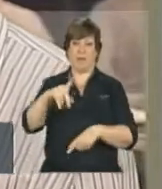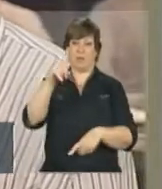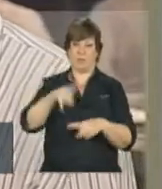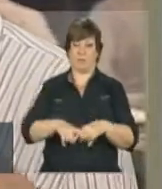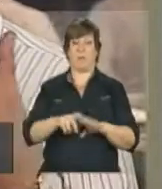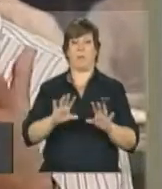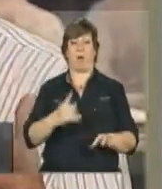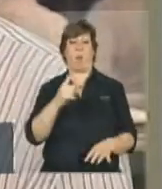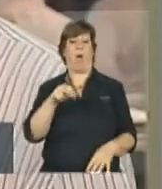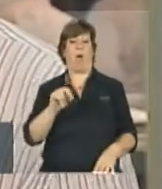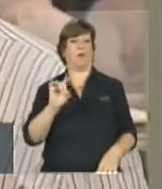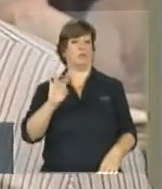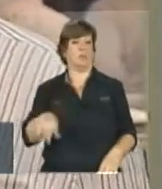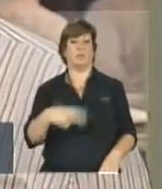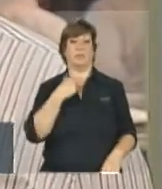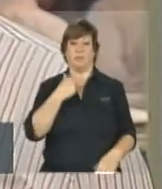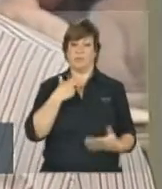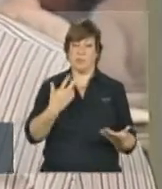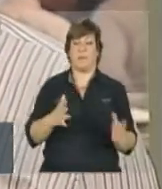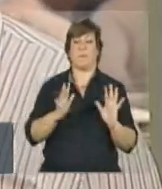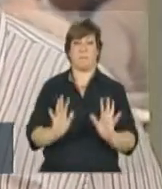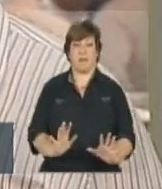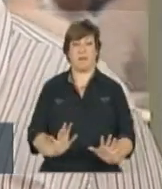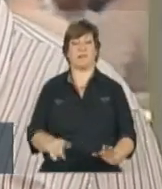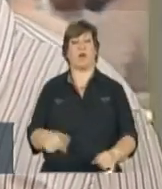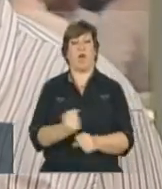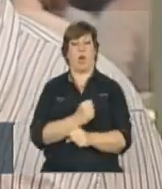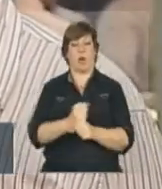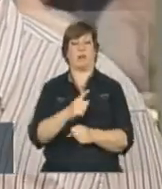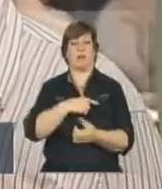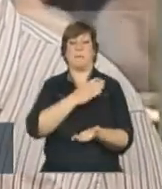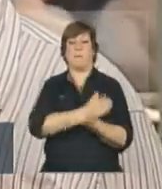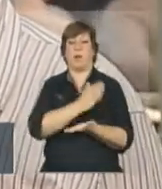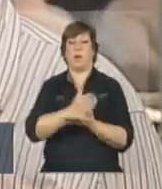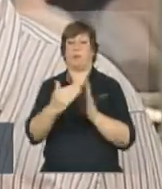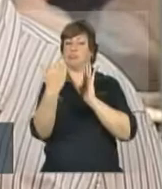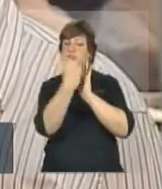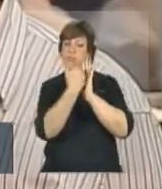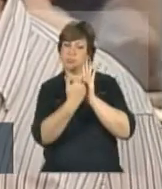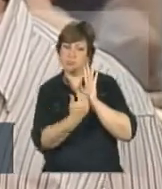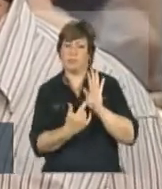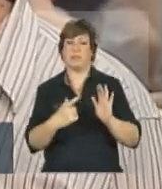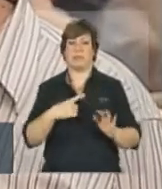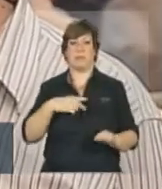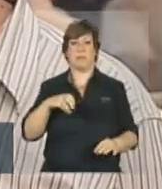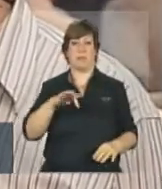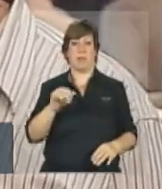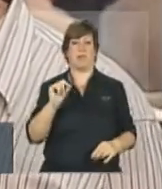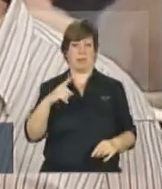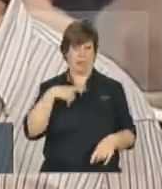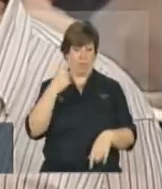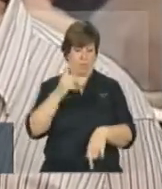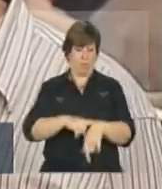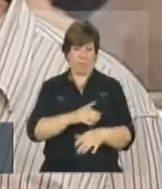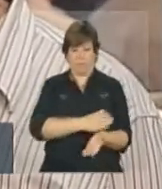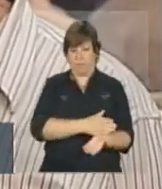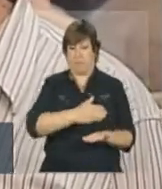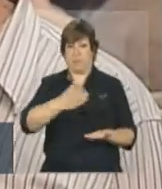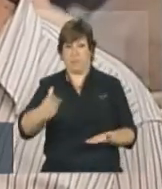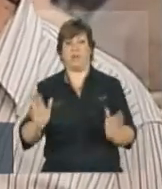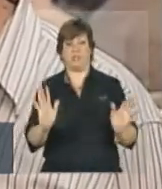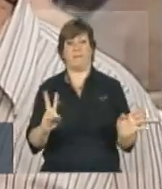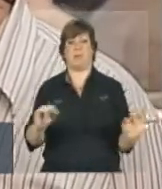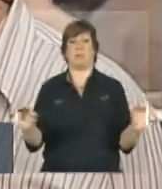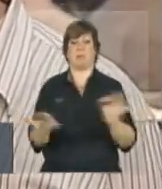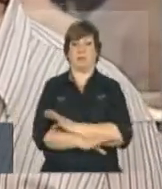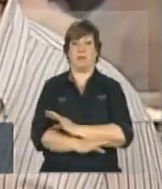só, né? Então a obra está programada, né? Tem uma meta, tem um trecho que já vai ficar concluída